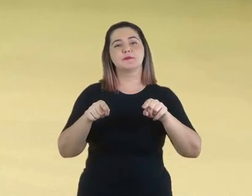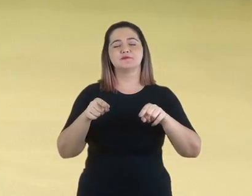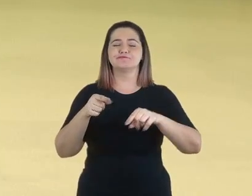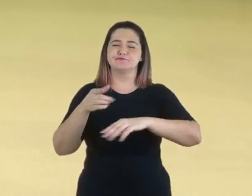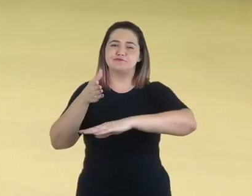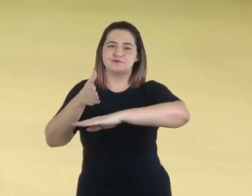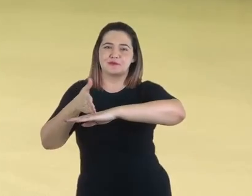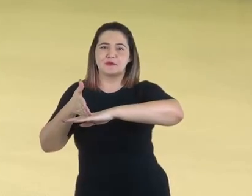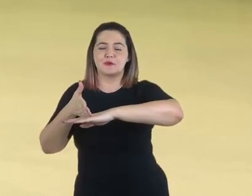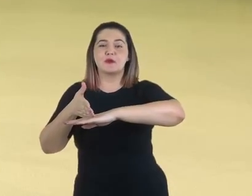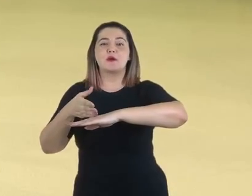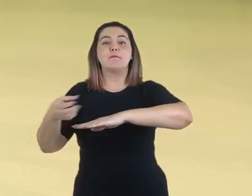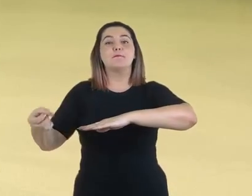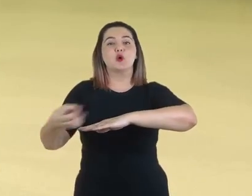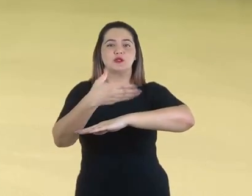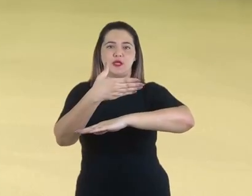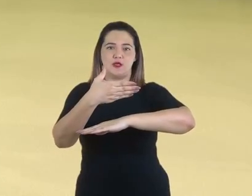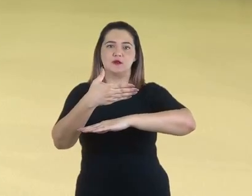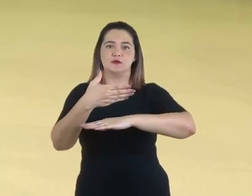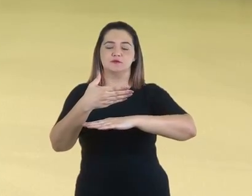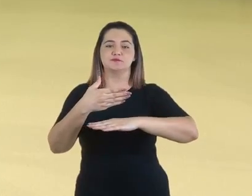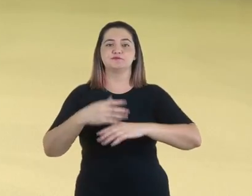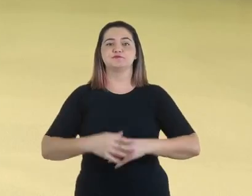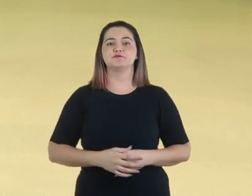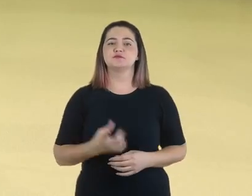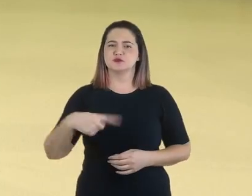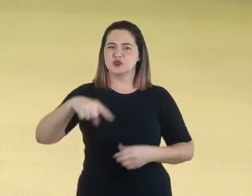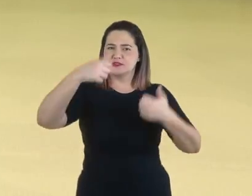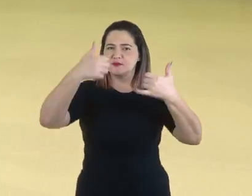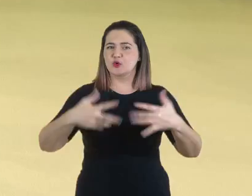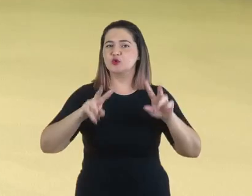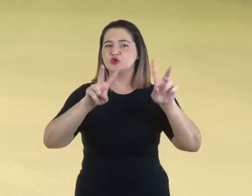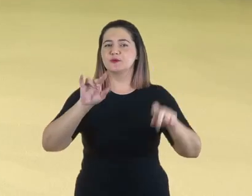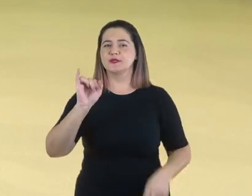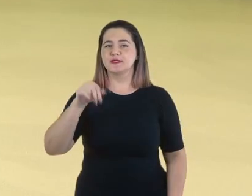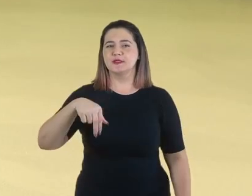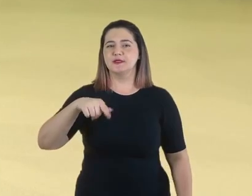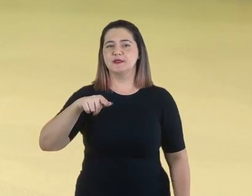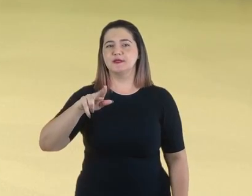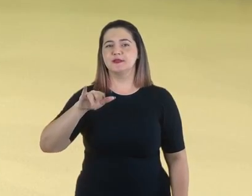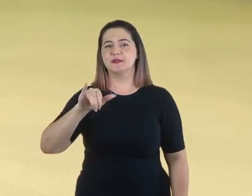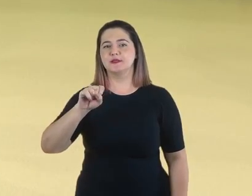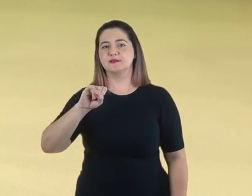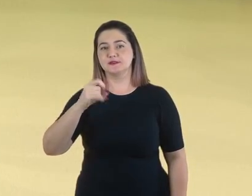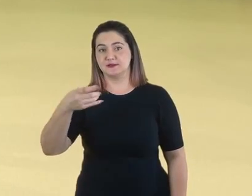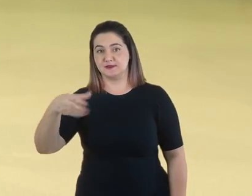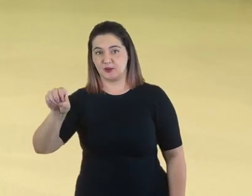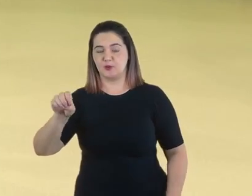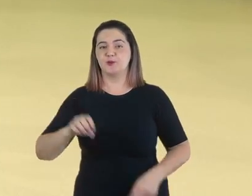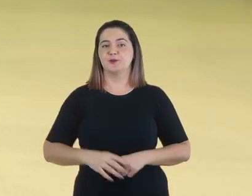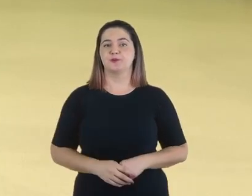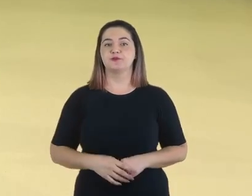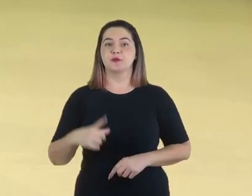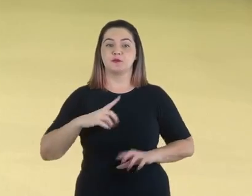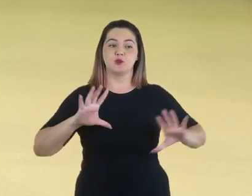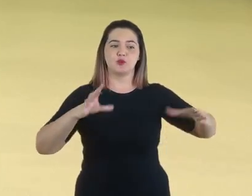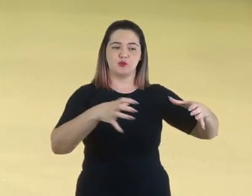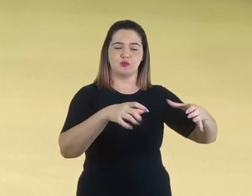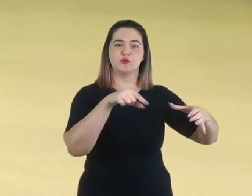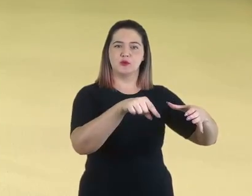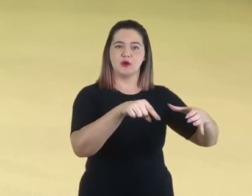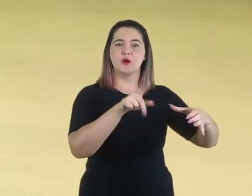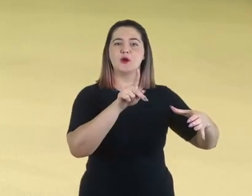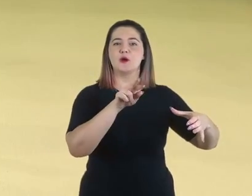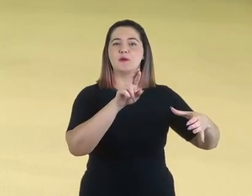Idade Moderna, especialmente com a Santa Inquisição. Nós falamos isso para você. Também vimos que no lado protestante